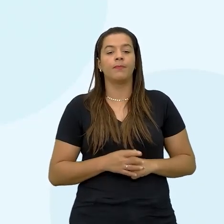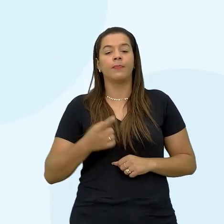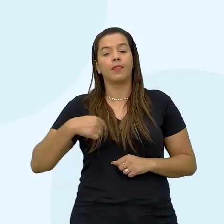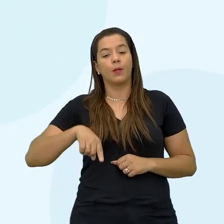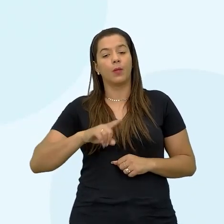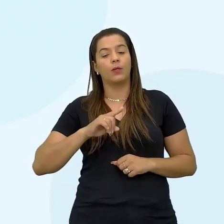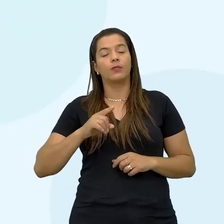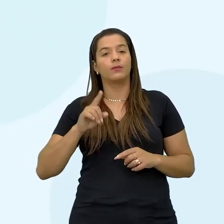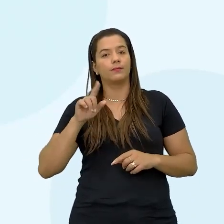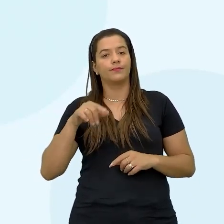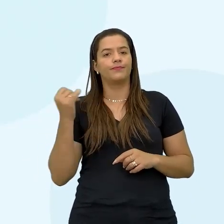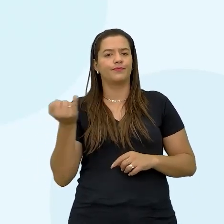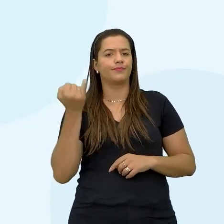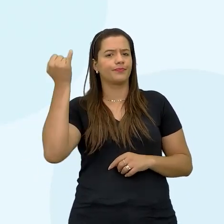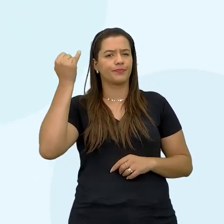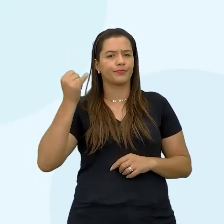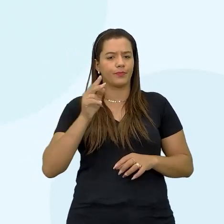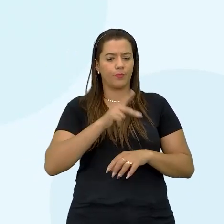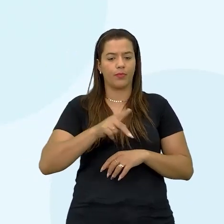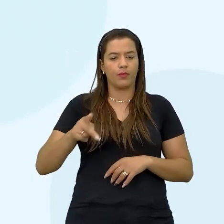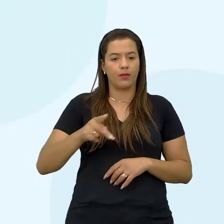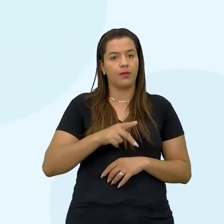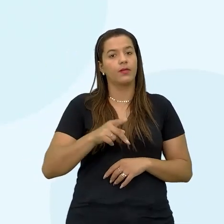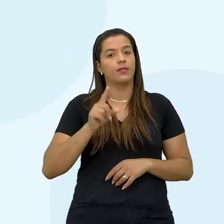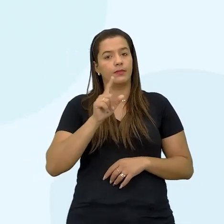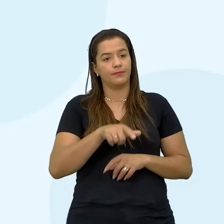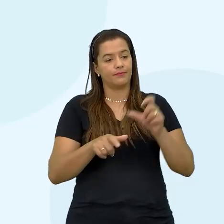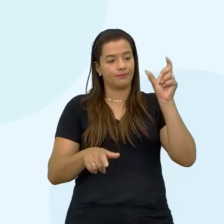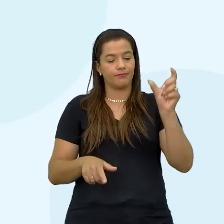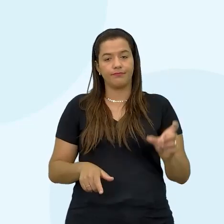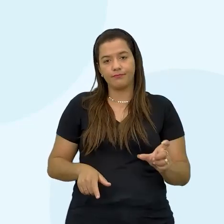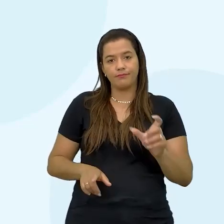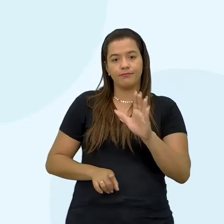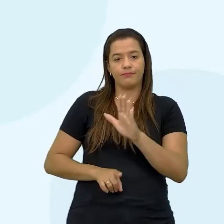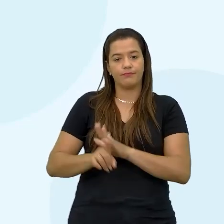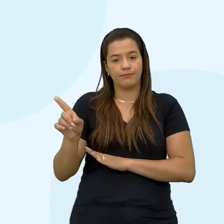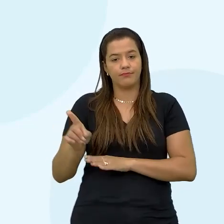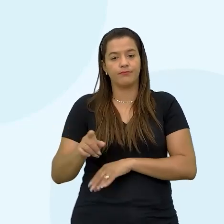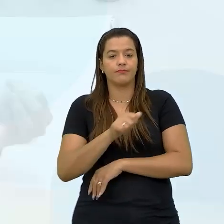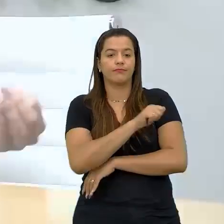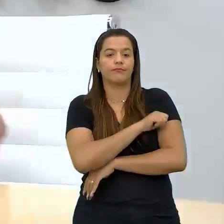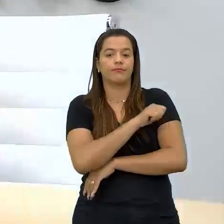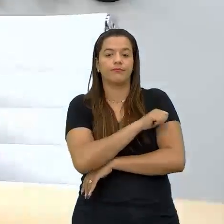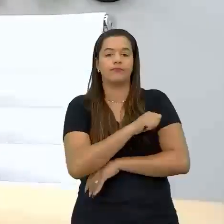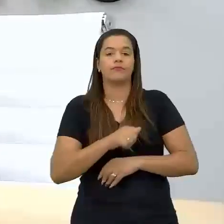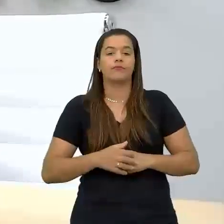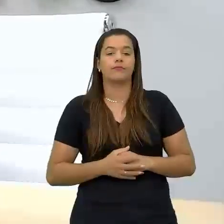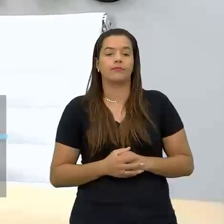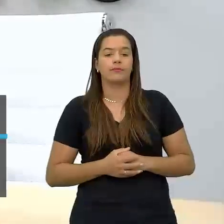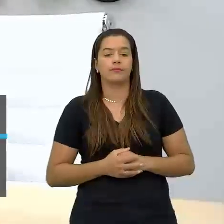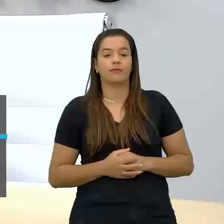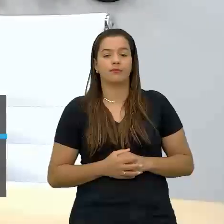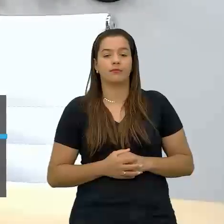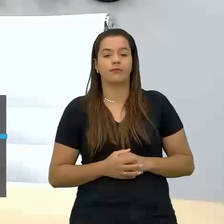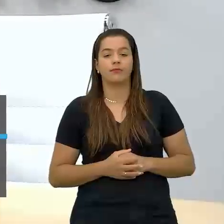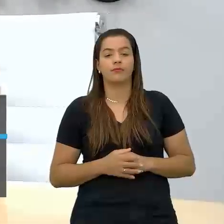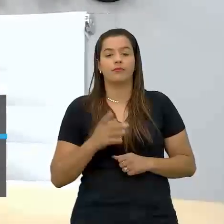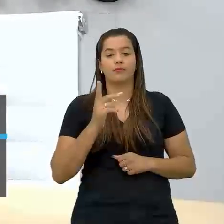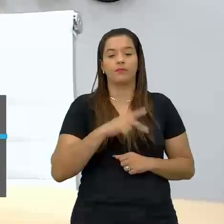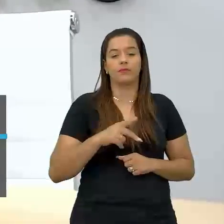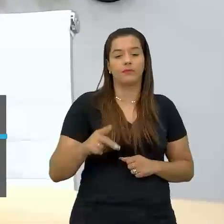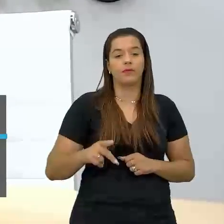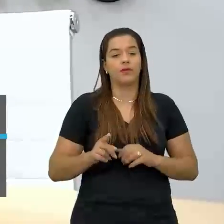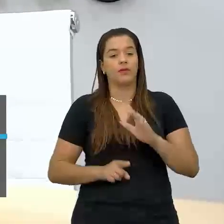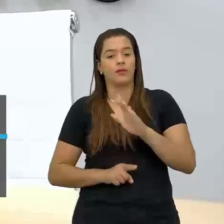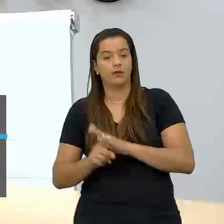gente pensar aqui? Que o professor ele fez uma pergunta para os estudantes. Volta a câmera para mim, produção, por favor. O professor fez